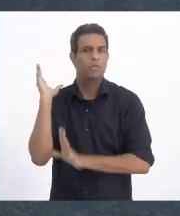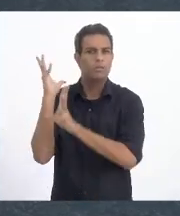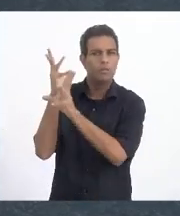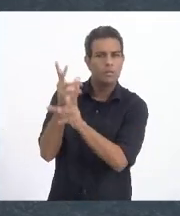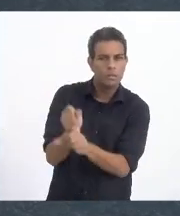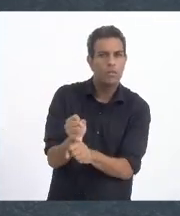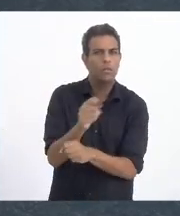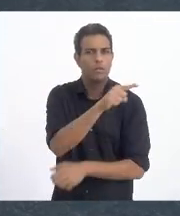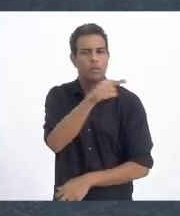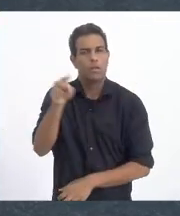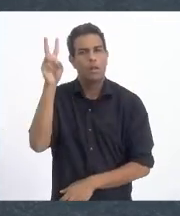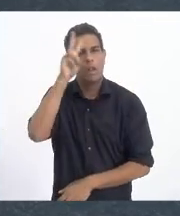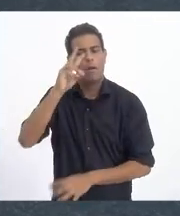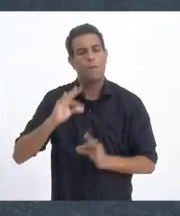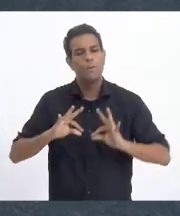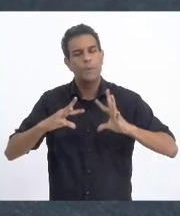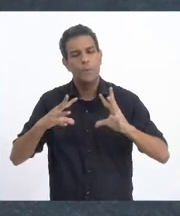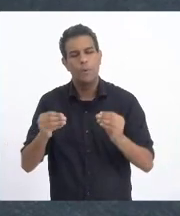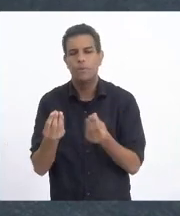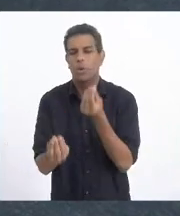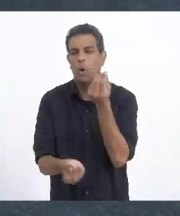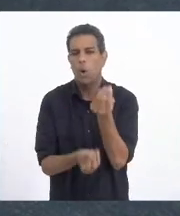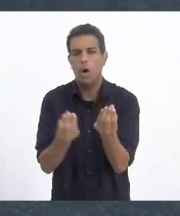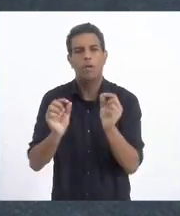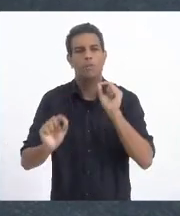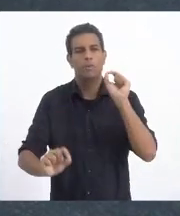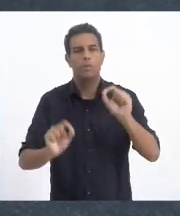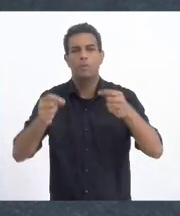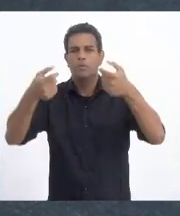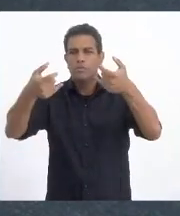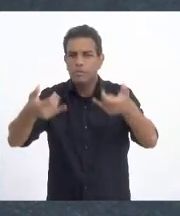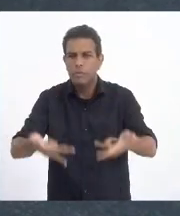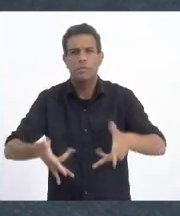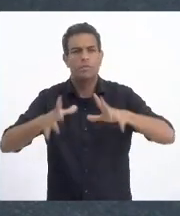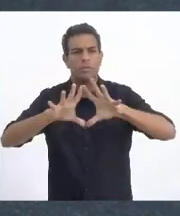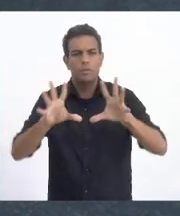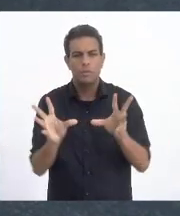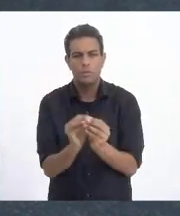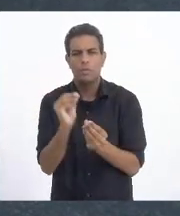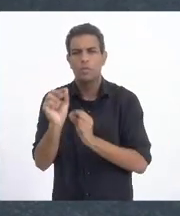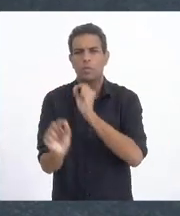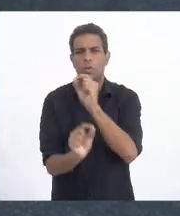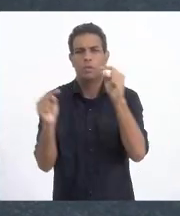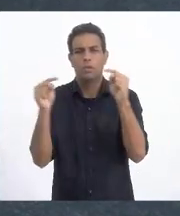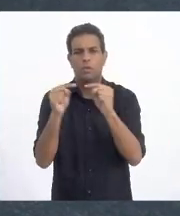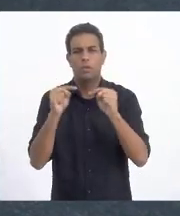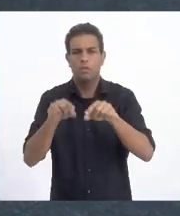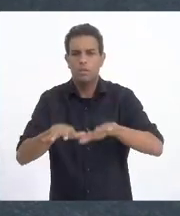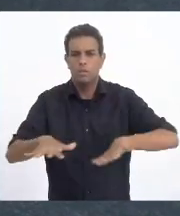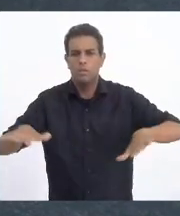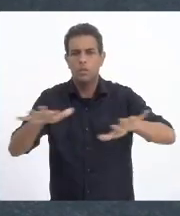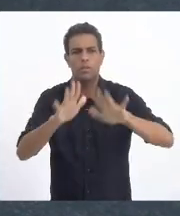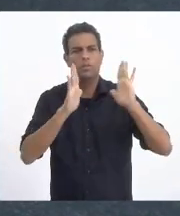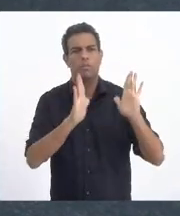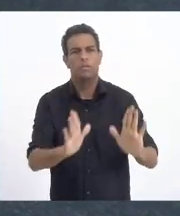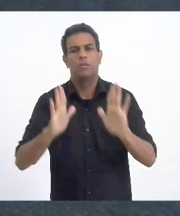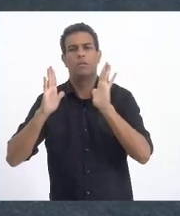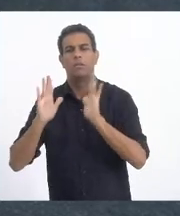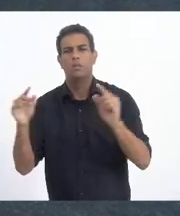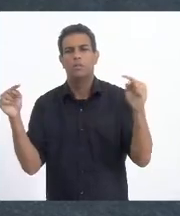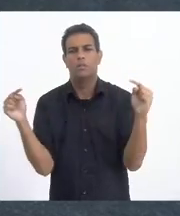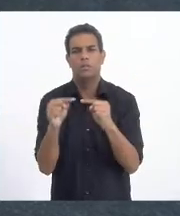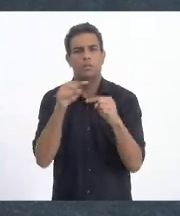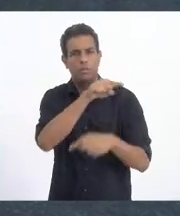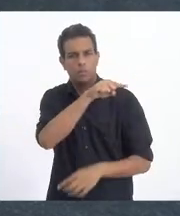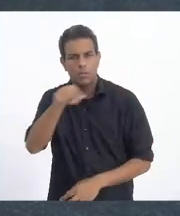lembrado. Tudo que foi dito aqui, tudo que podia ser feito, falado de maneira técnica, eu acho que já foi apresentado.